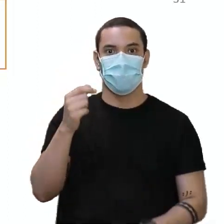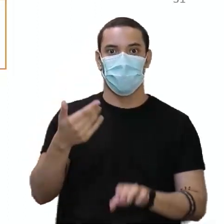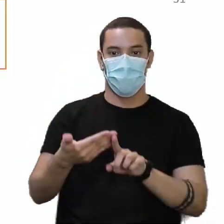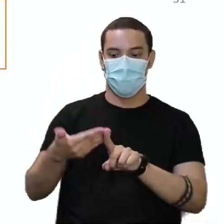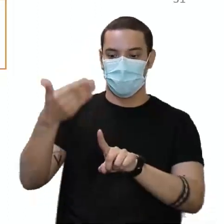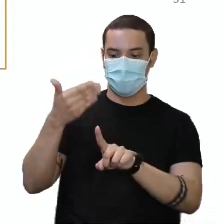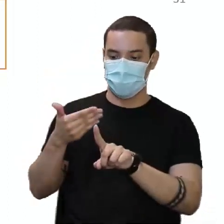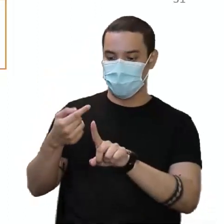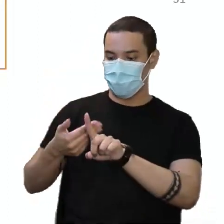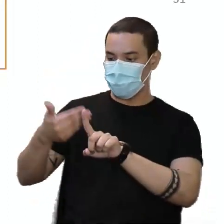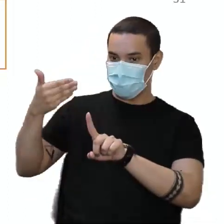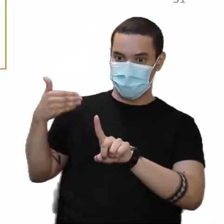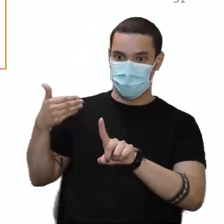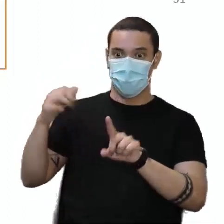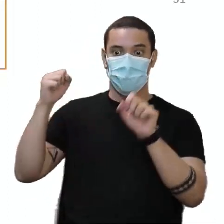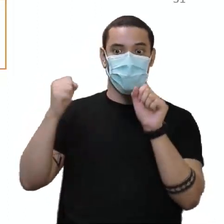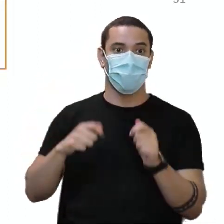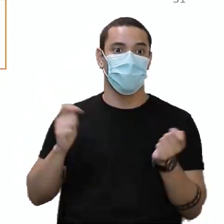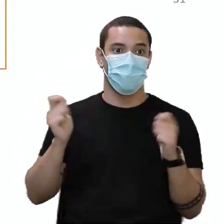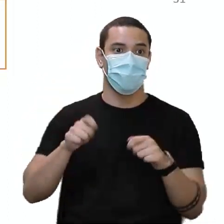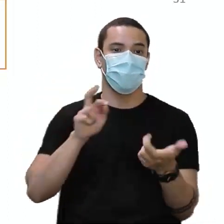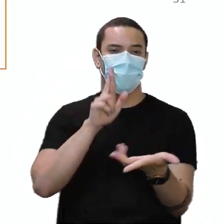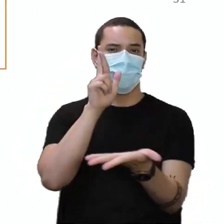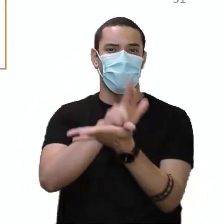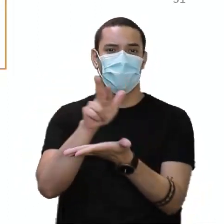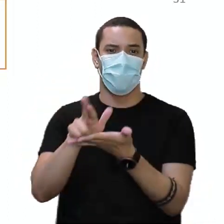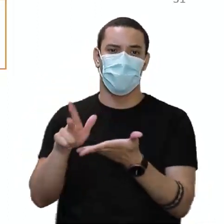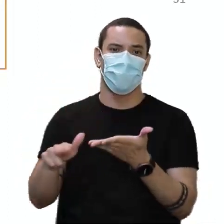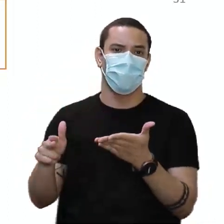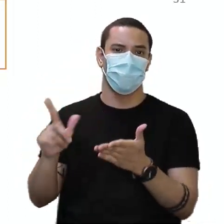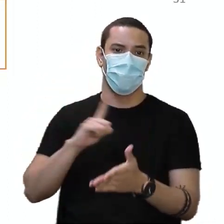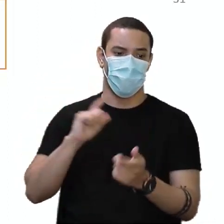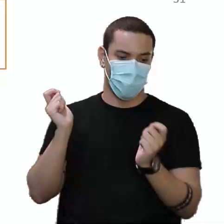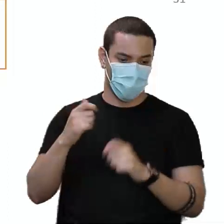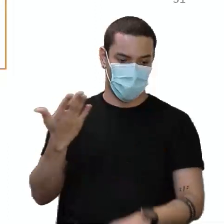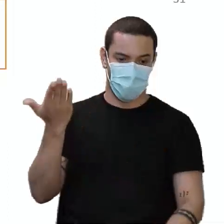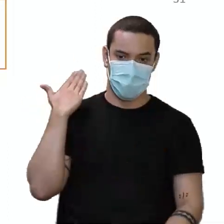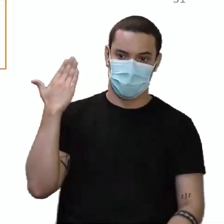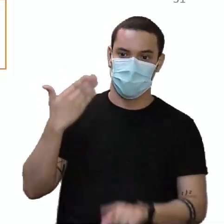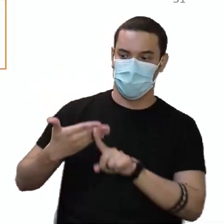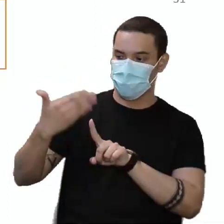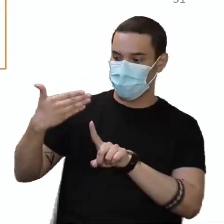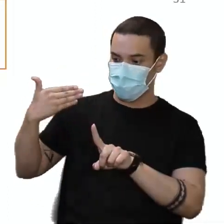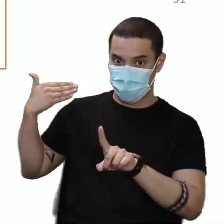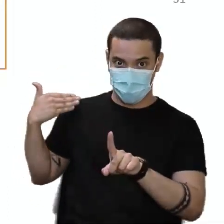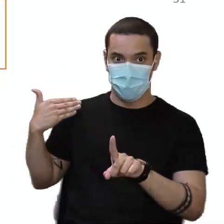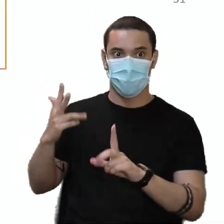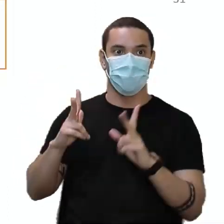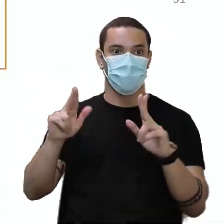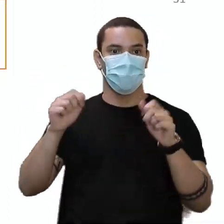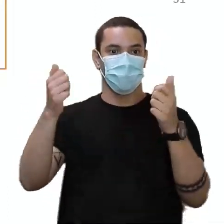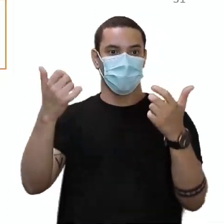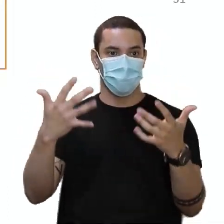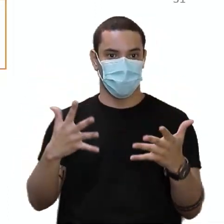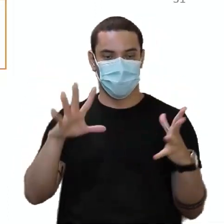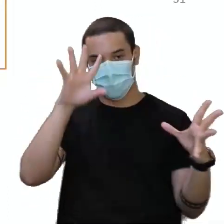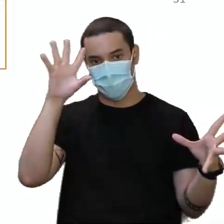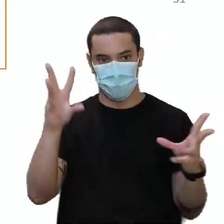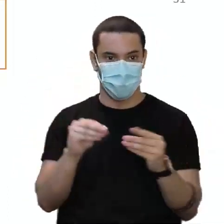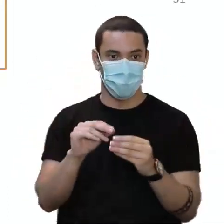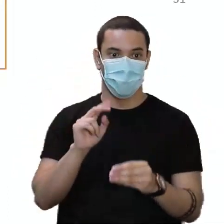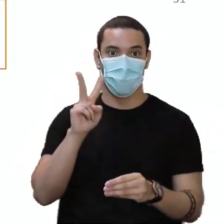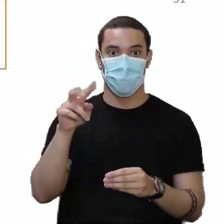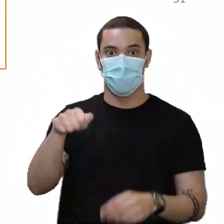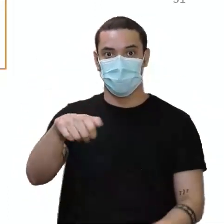passado. E pode ter vários passados, tá? Podem ter vários passados. Aqui a gente colocou basicamente duas